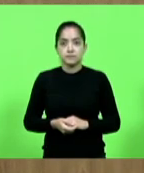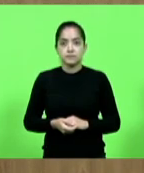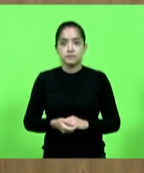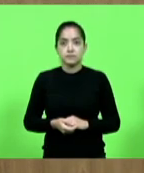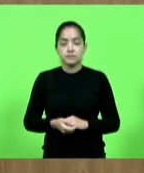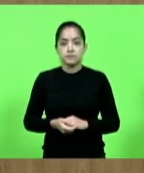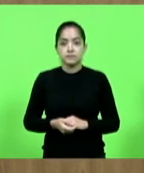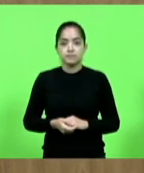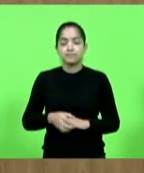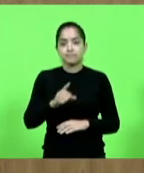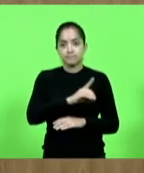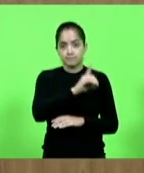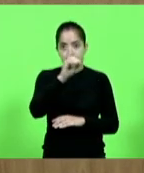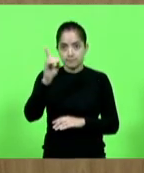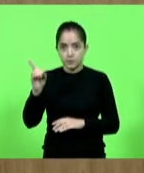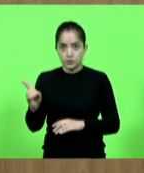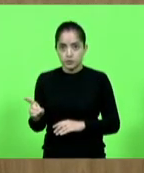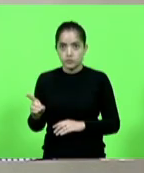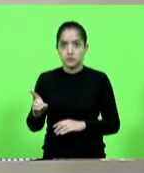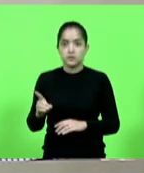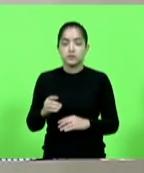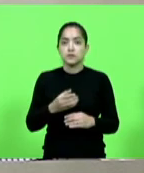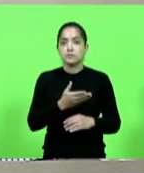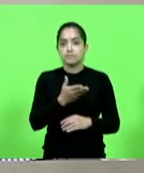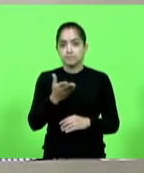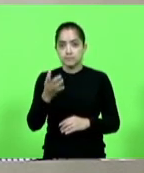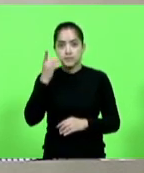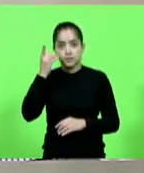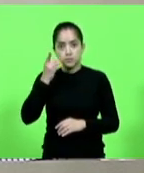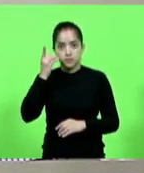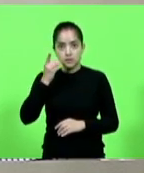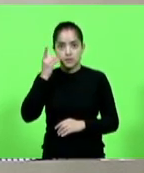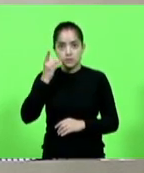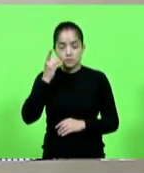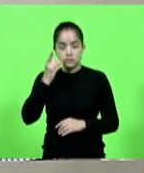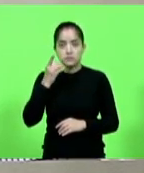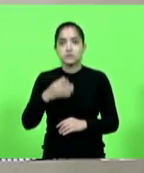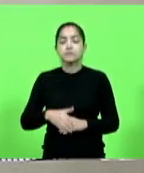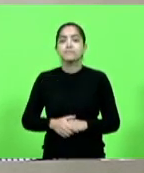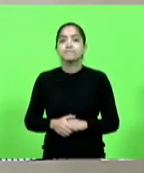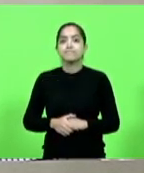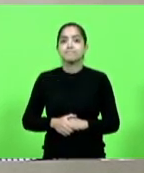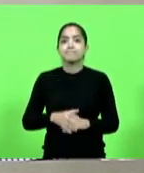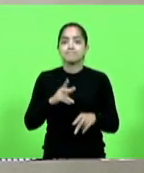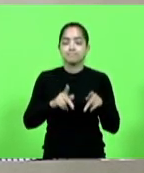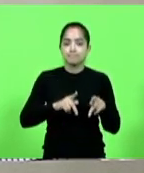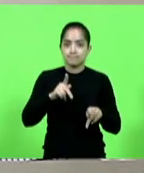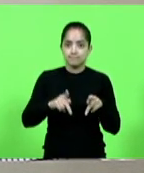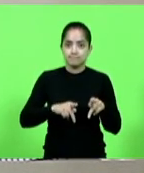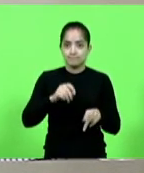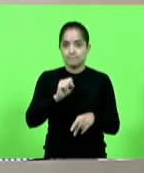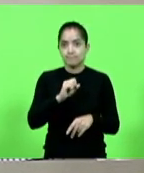Bom dia, bom giorno, deputadas, deputados, catarinenses.